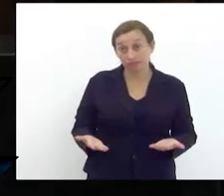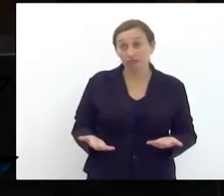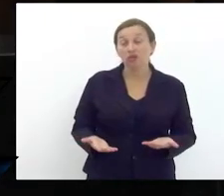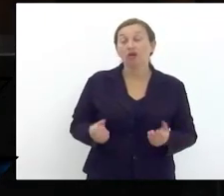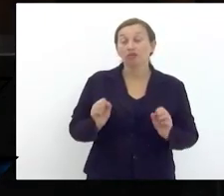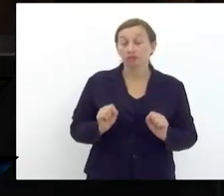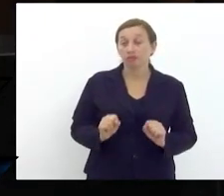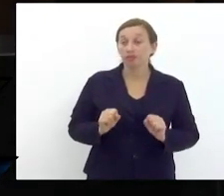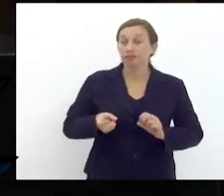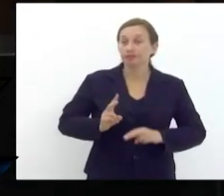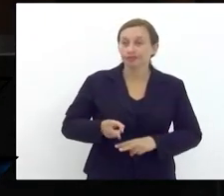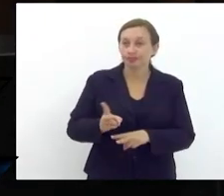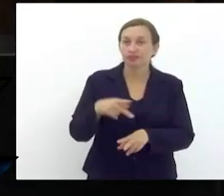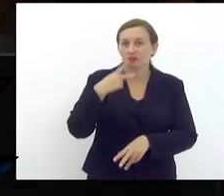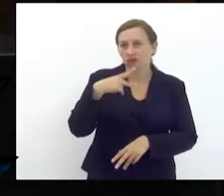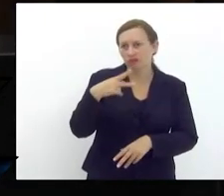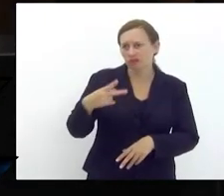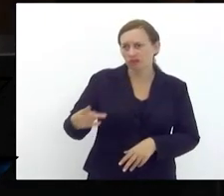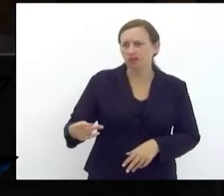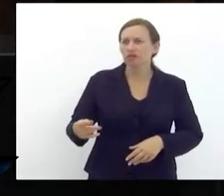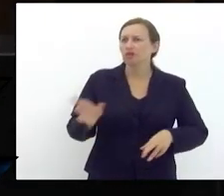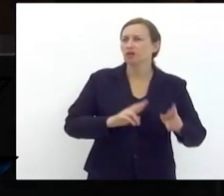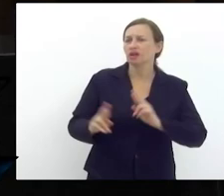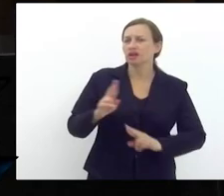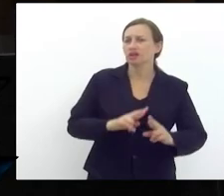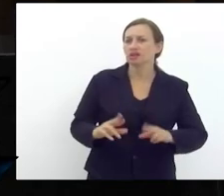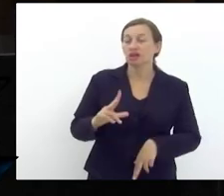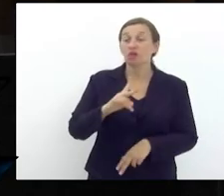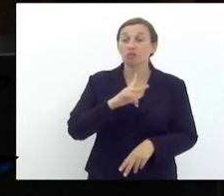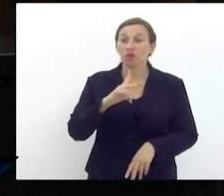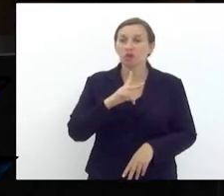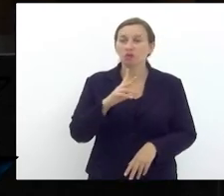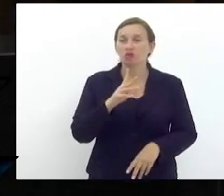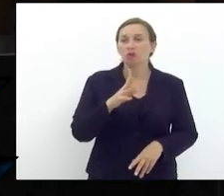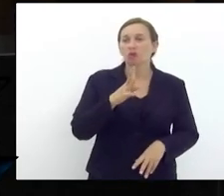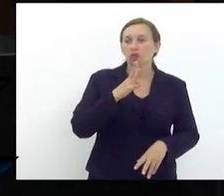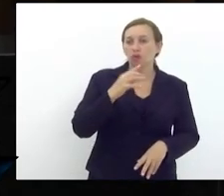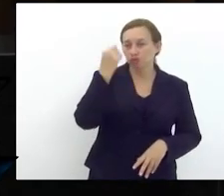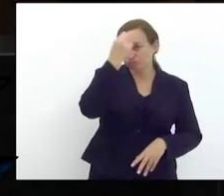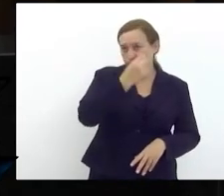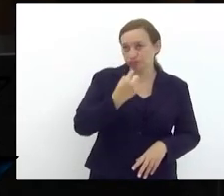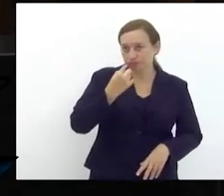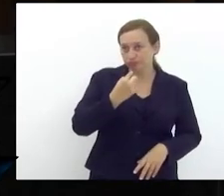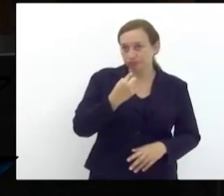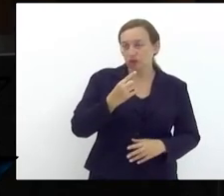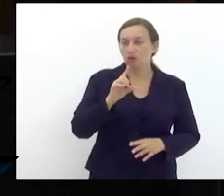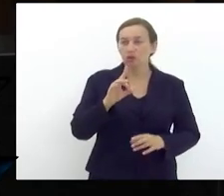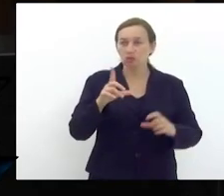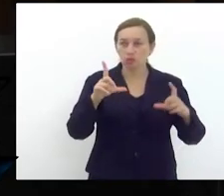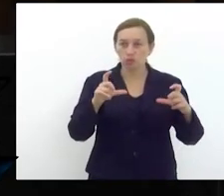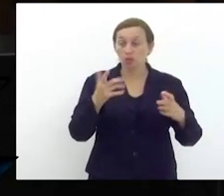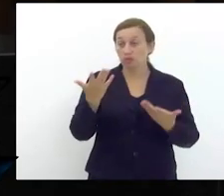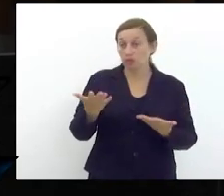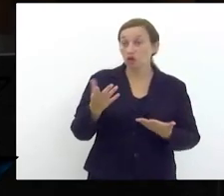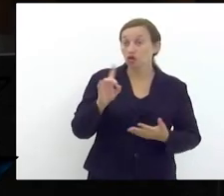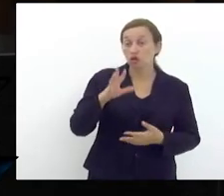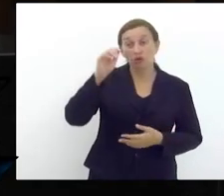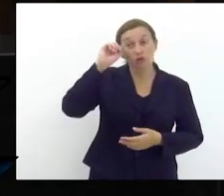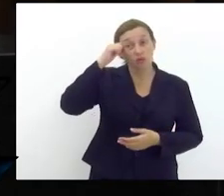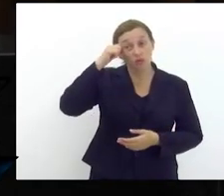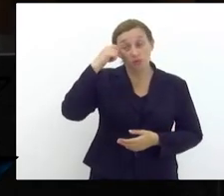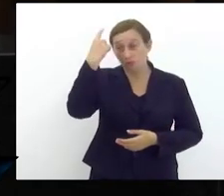pode continuar falando isso aqui com relação ao próprio reconhecimento facial que só reconhe a face preta